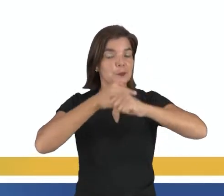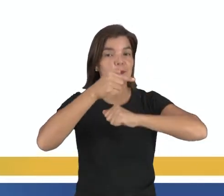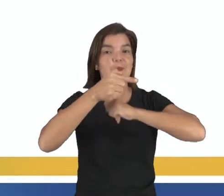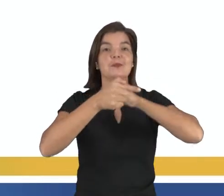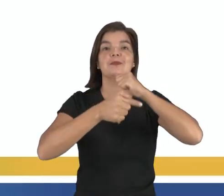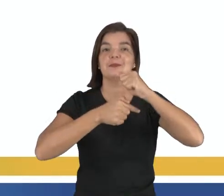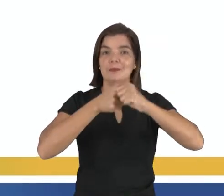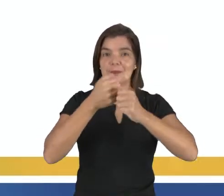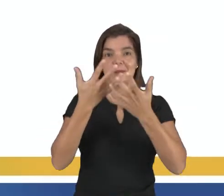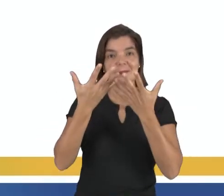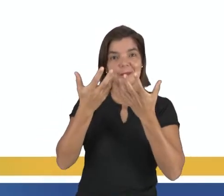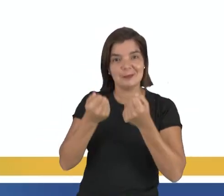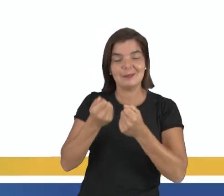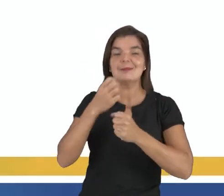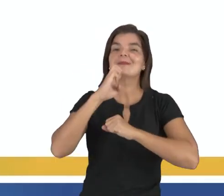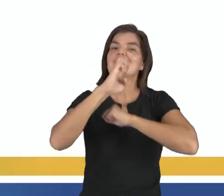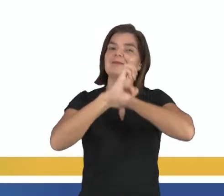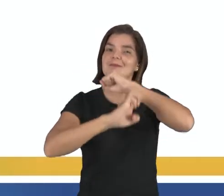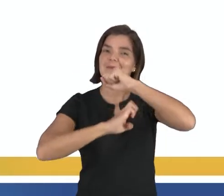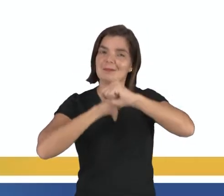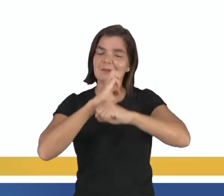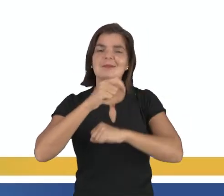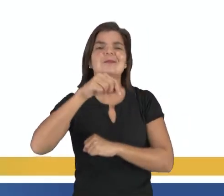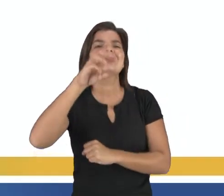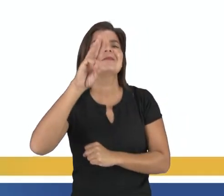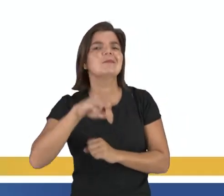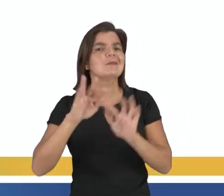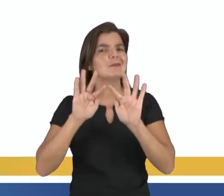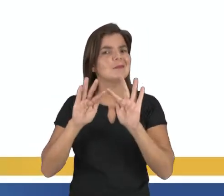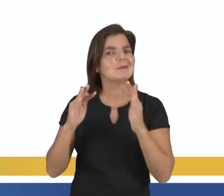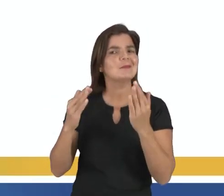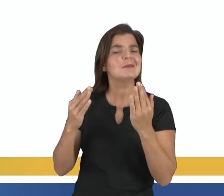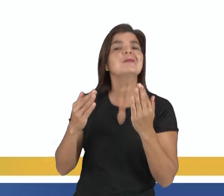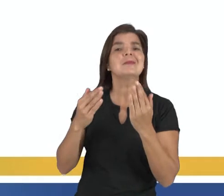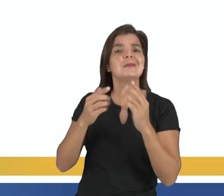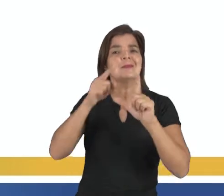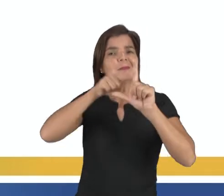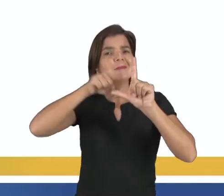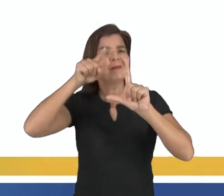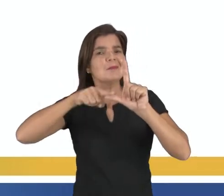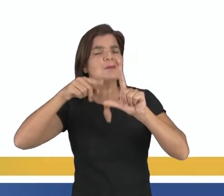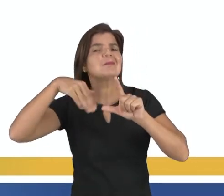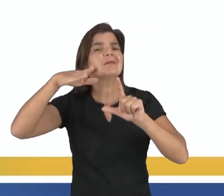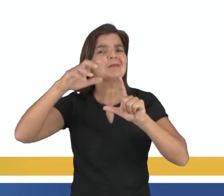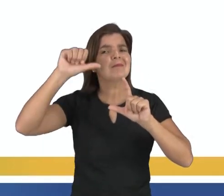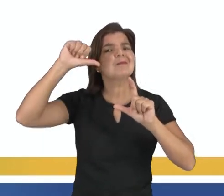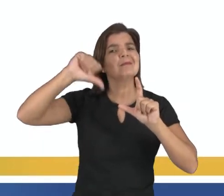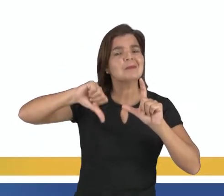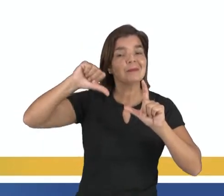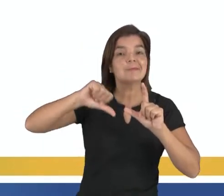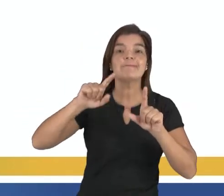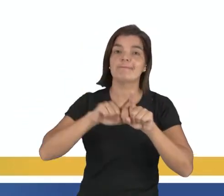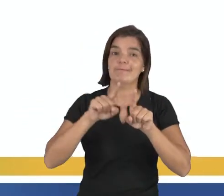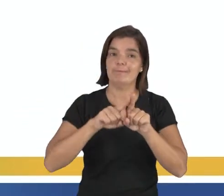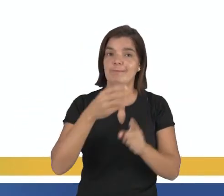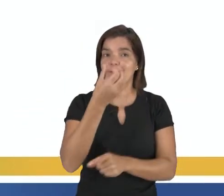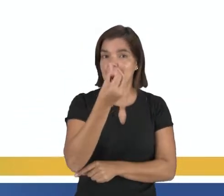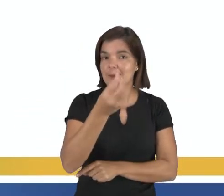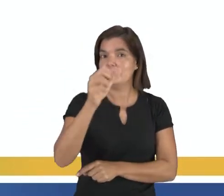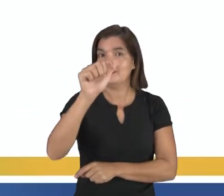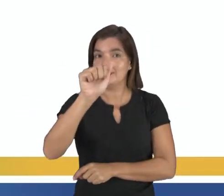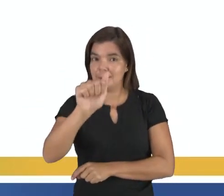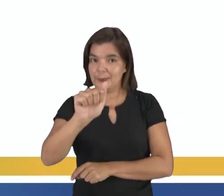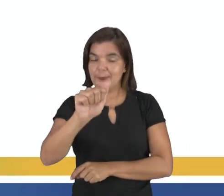de receber elétron. E quem são as famílias mais eletronegativas da tabela periódica? Família